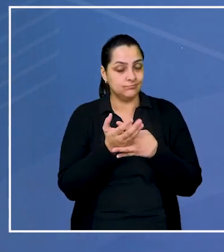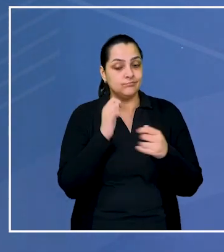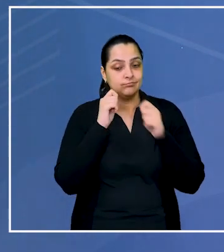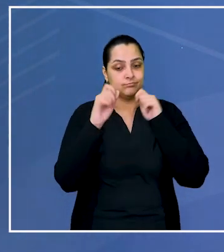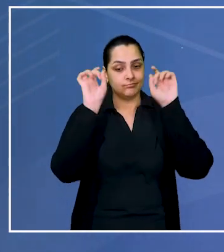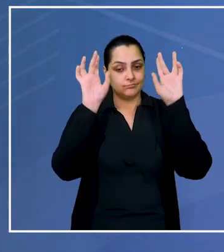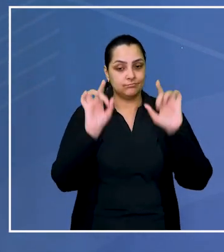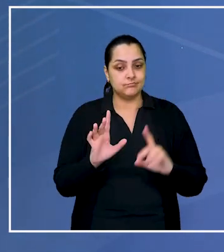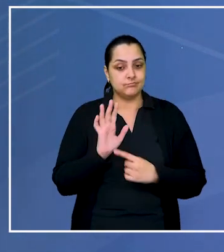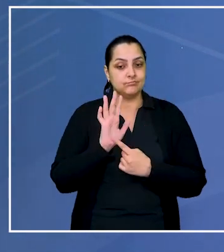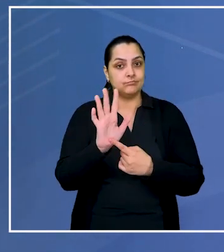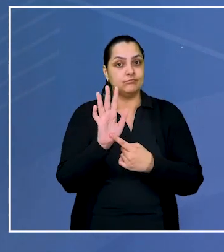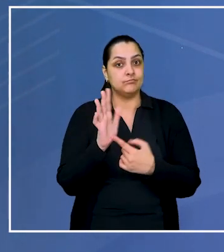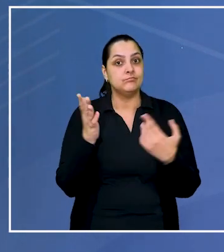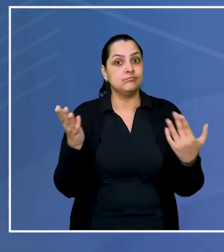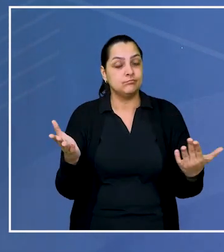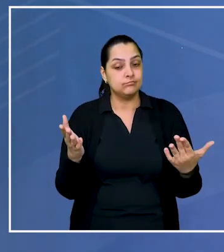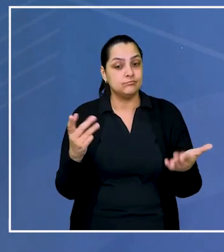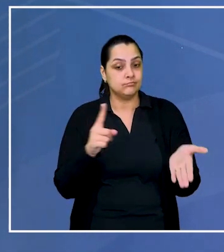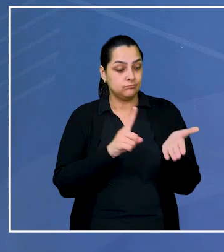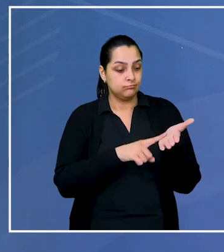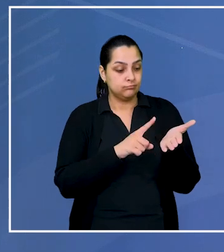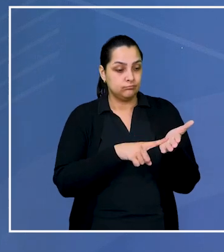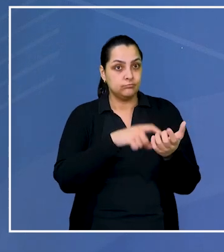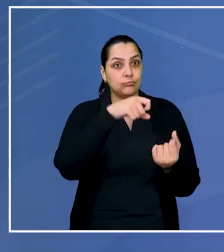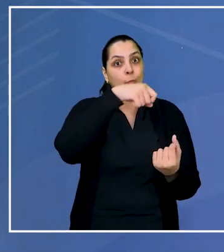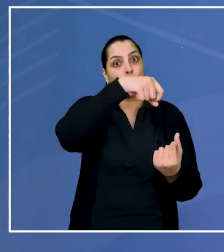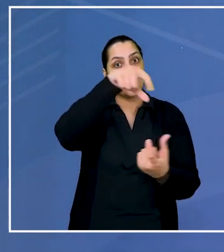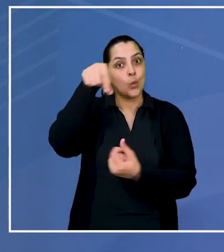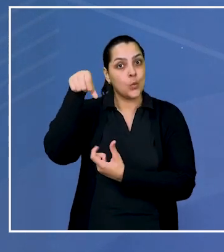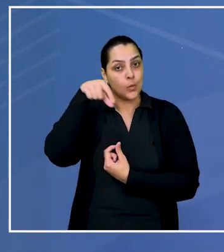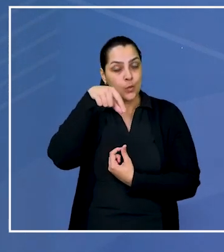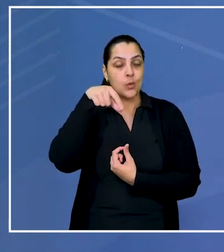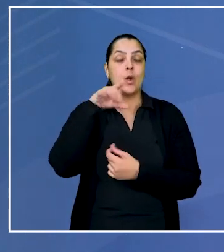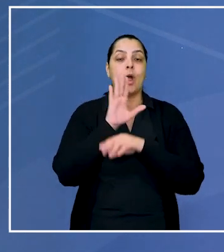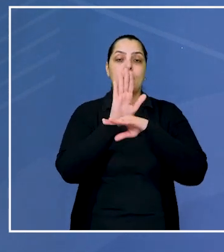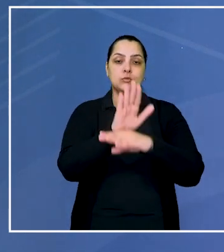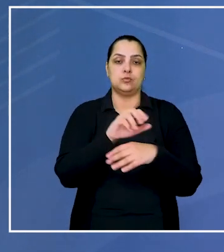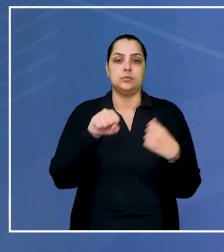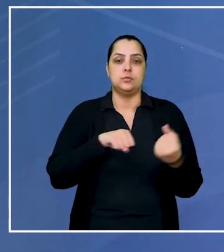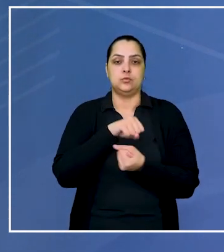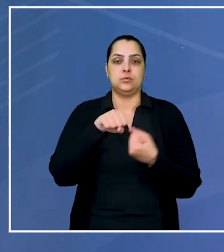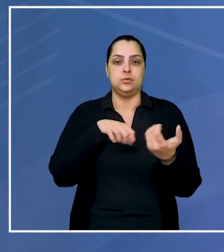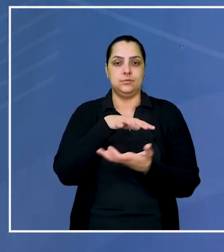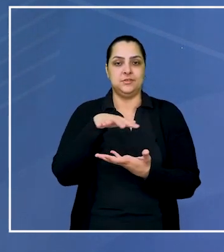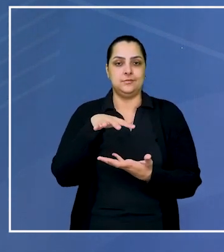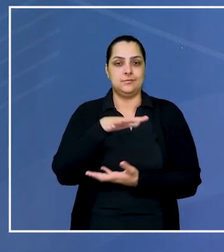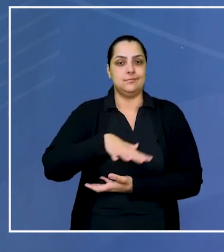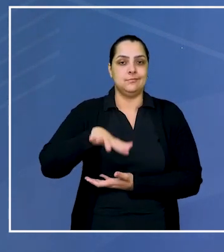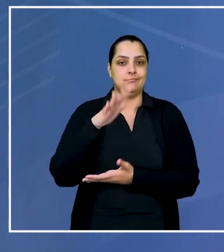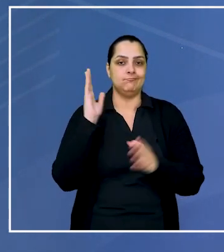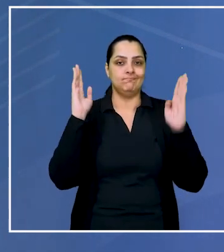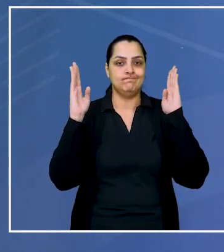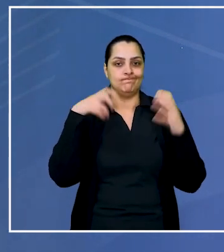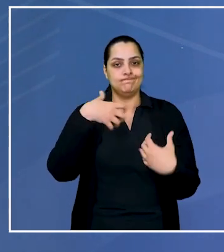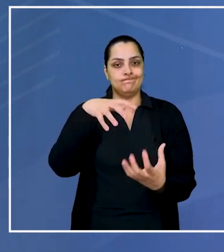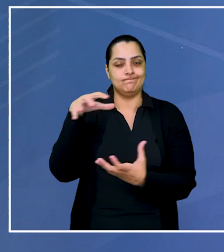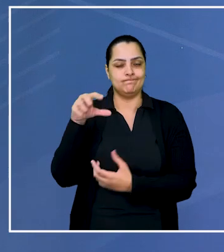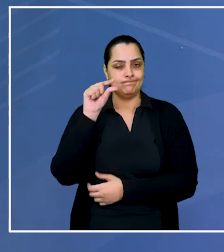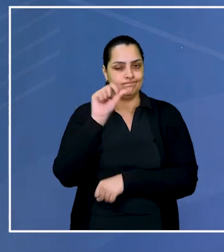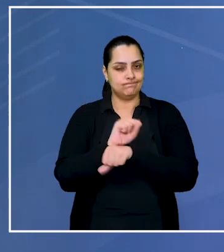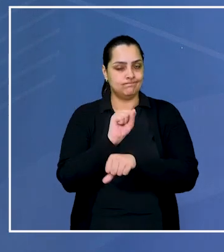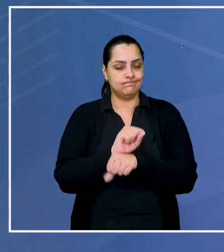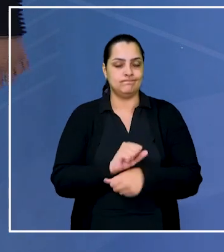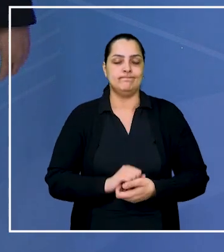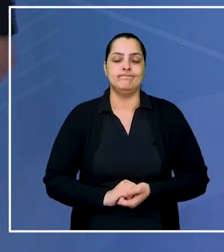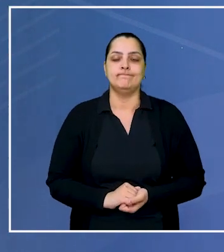bloco, reportagem especial mostra como o ponto eletrônico por geolocalização contribui com a sustentabilidade no setor de